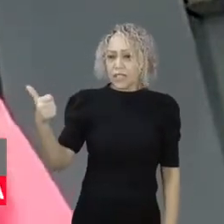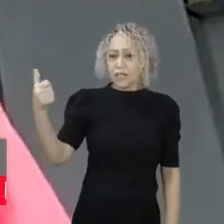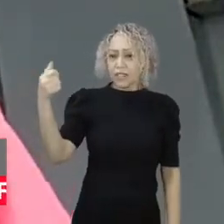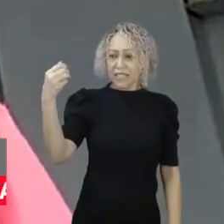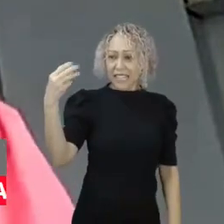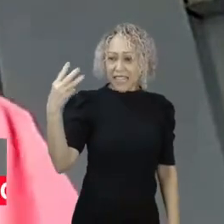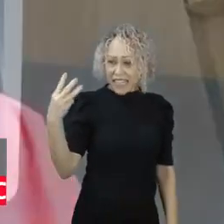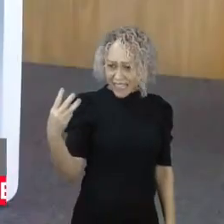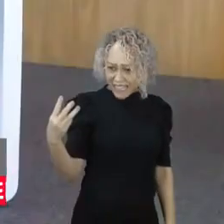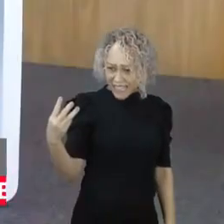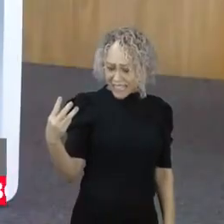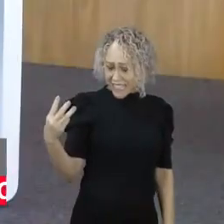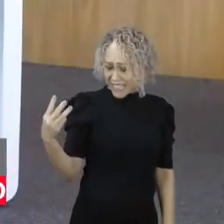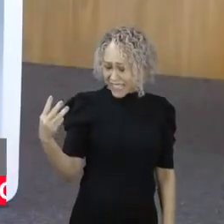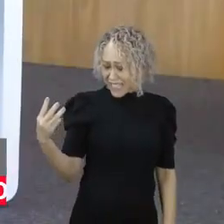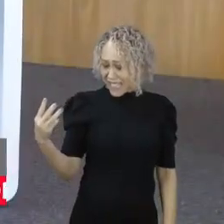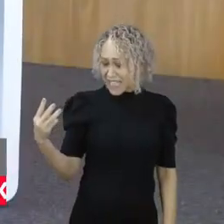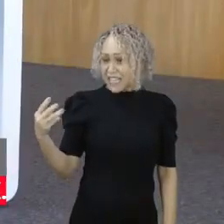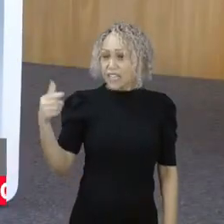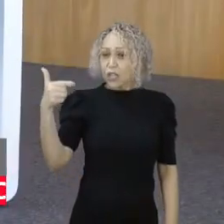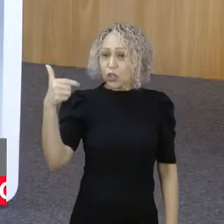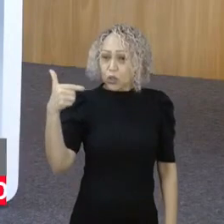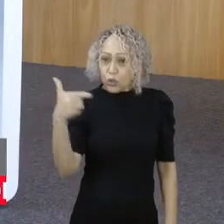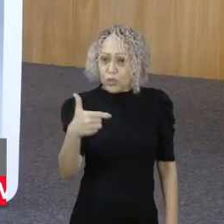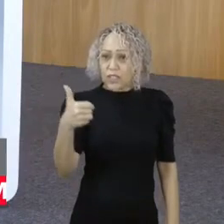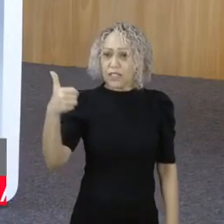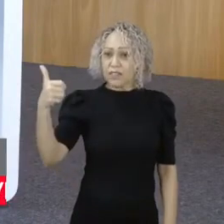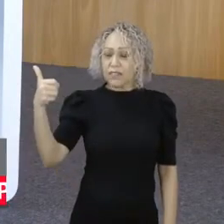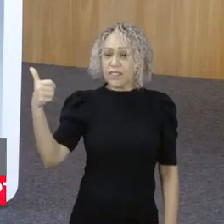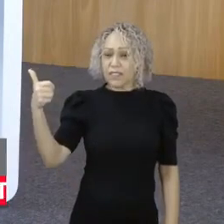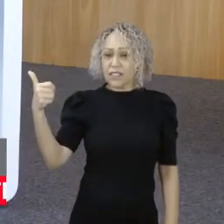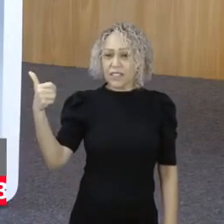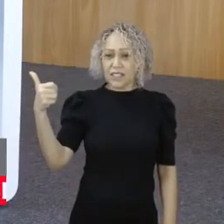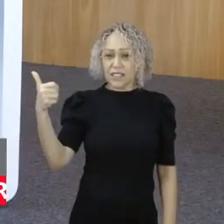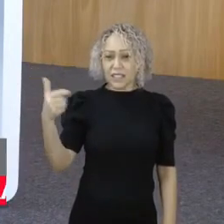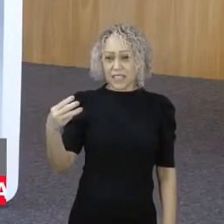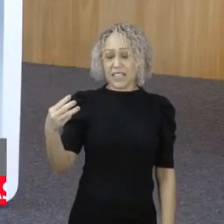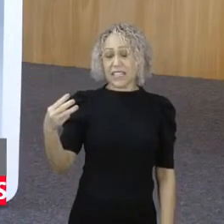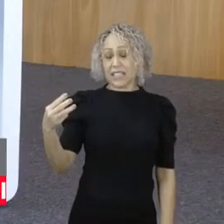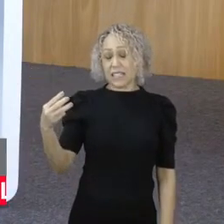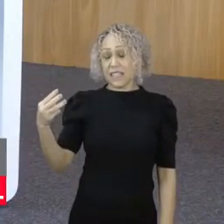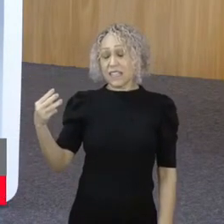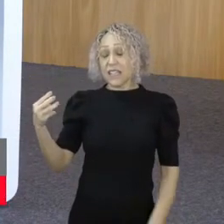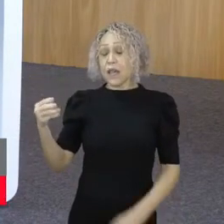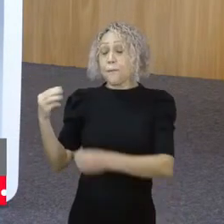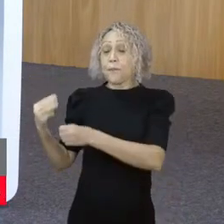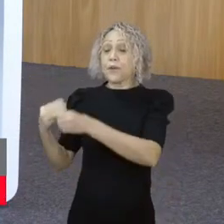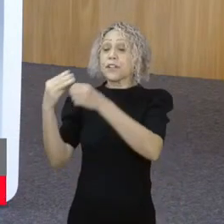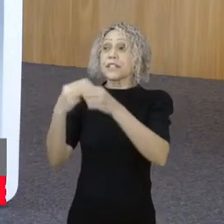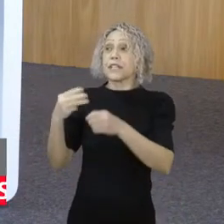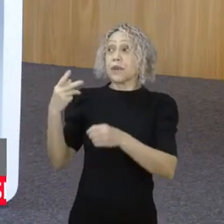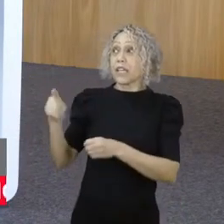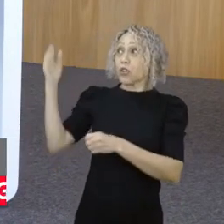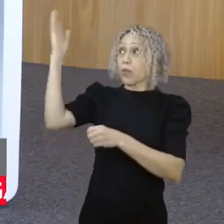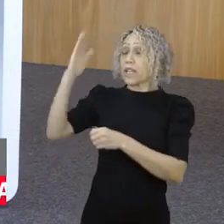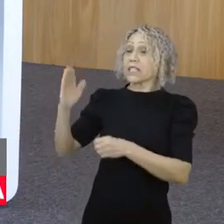tem somente 213 municípios com mais de 100 mil, significa que eu tenho